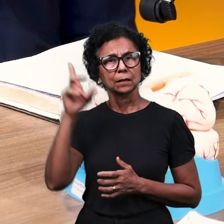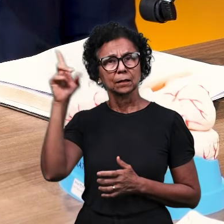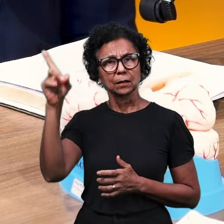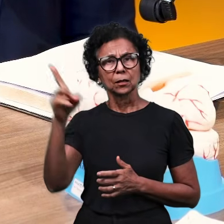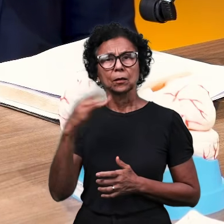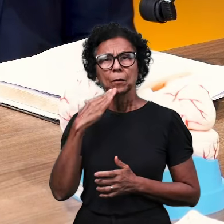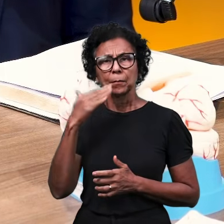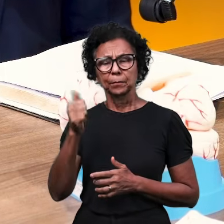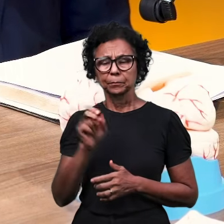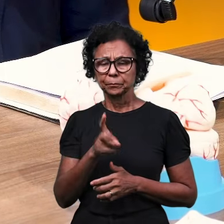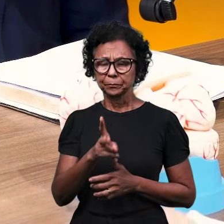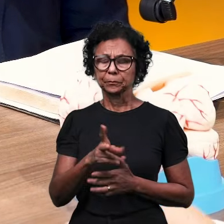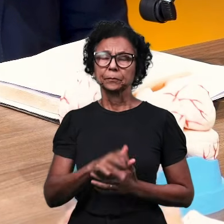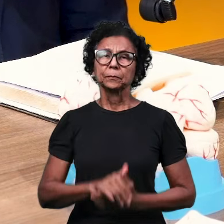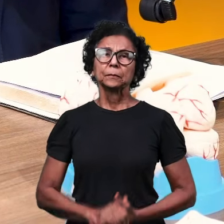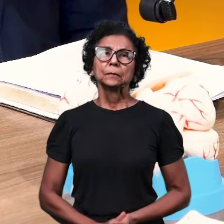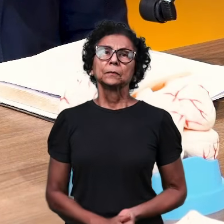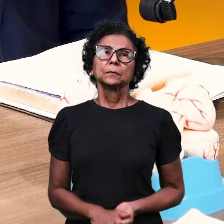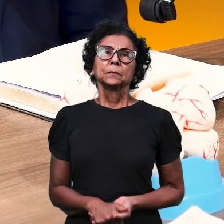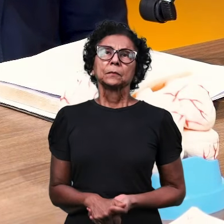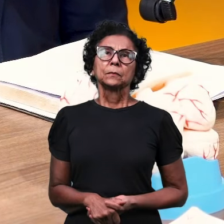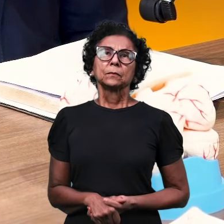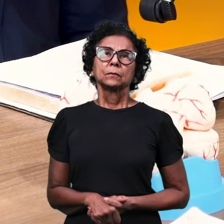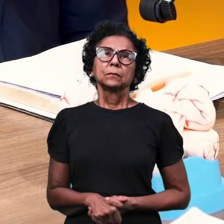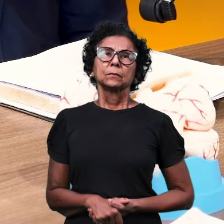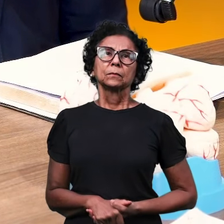sempre o melhor para nós. Né? Perfeito.